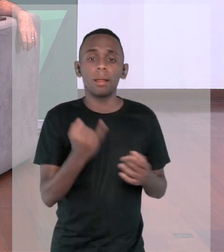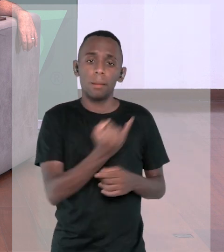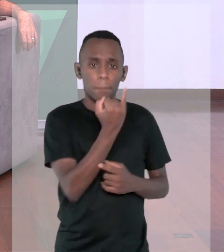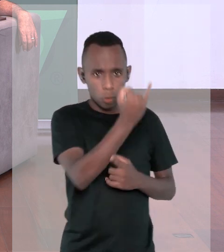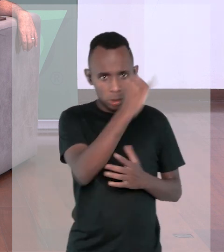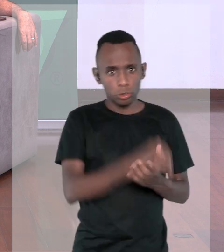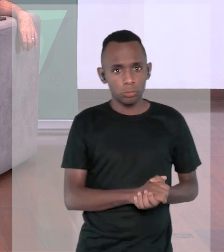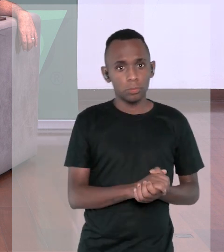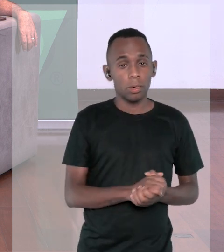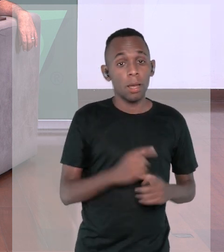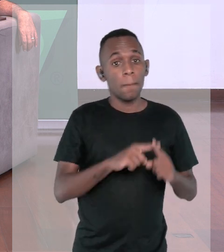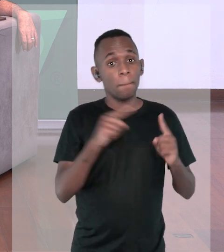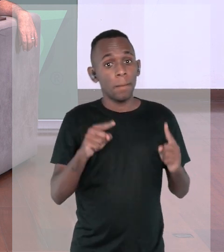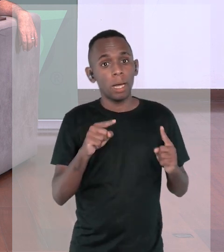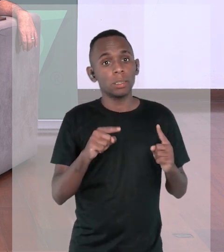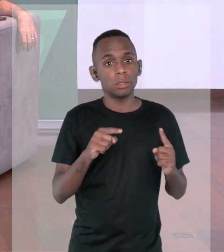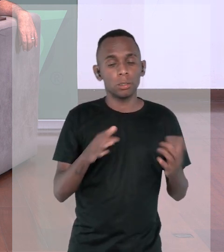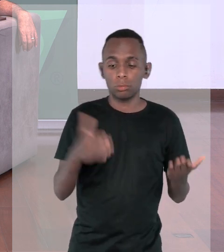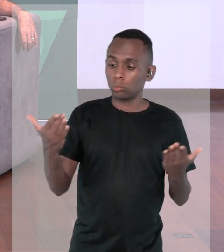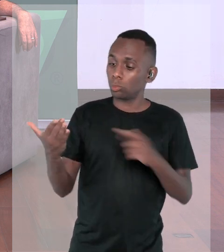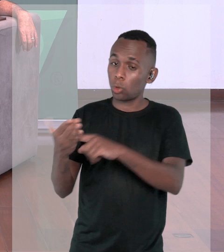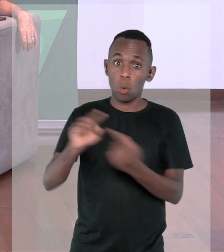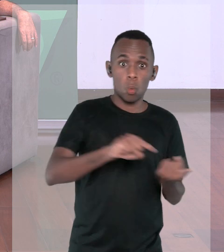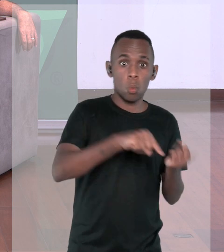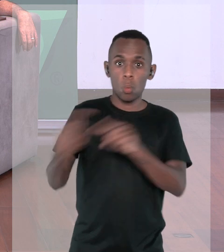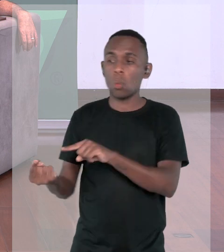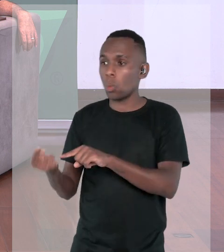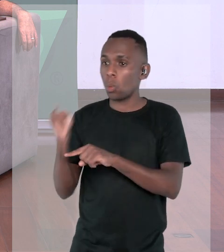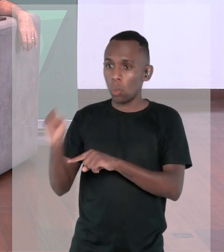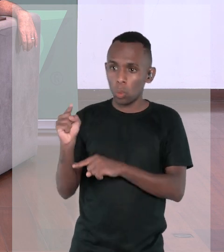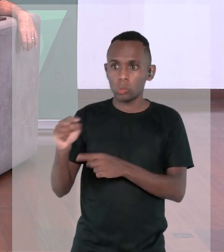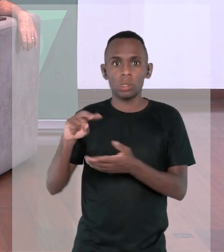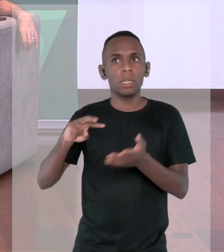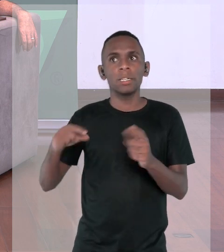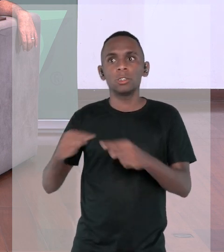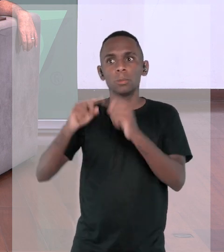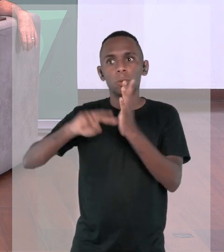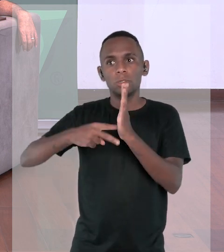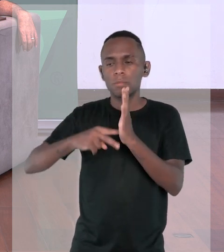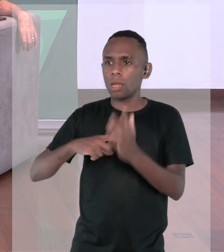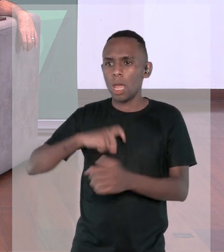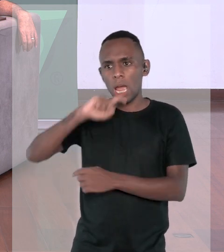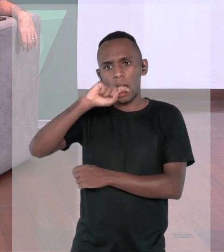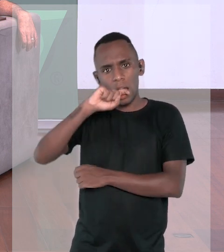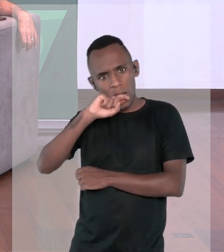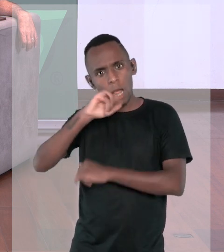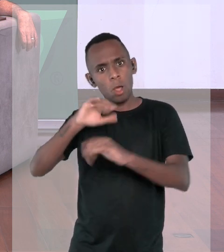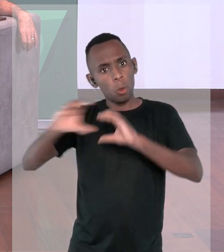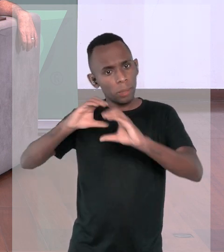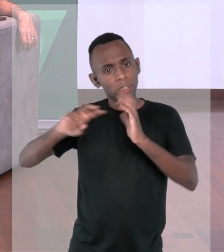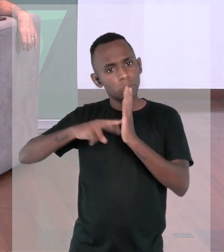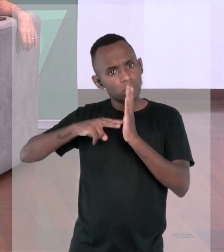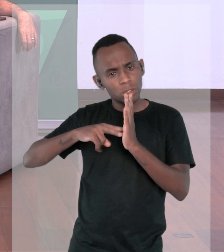importava. Mas quando a gente fala de oposição, é igual comunicação do sindicato. Eu morro de inveja de comunicação de